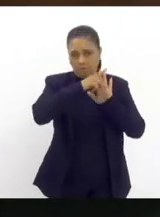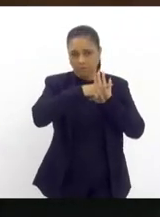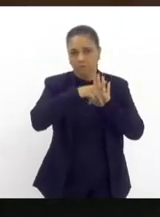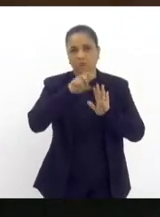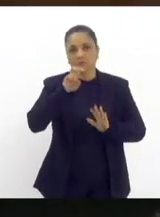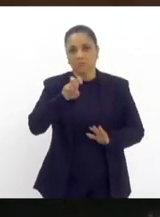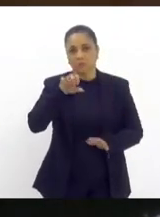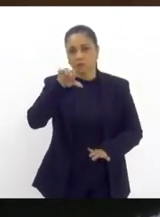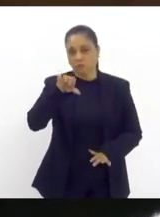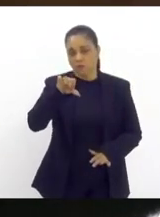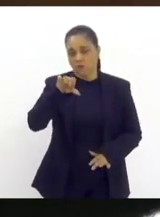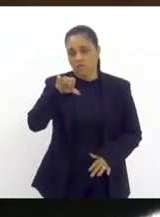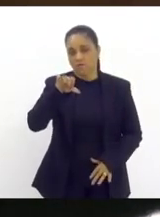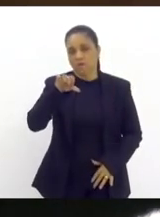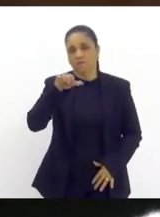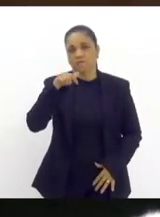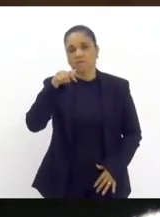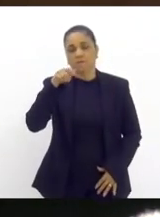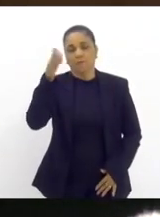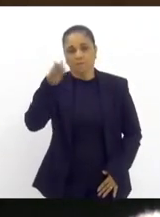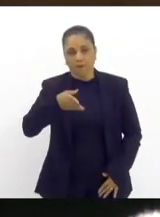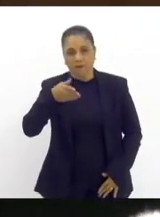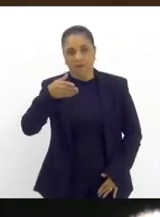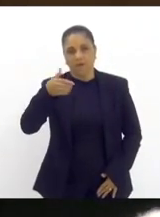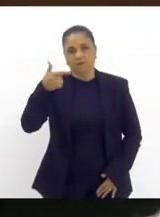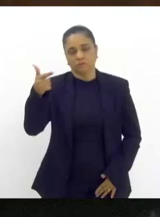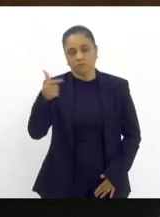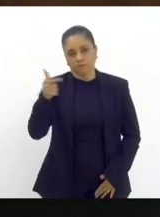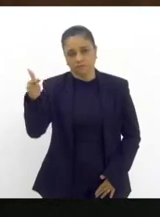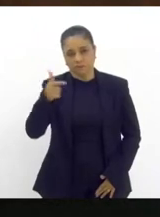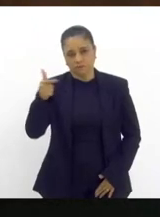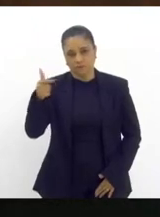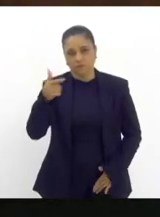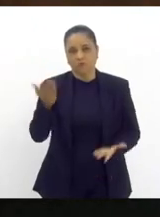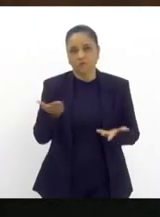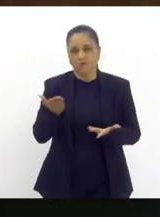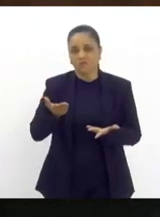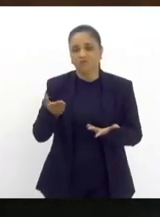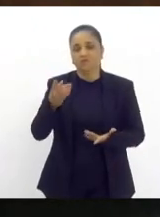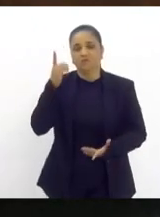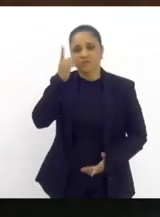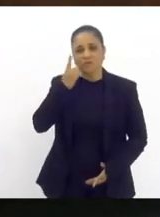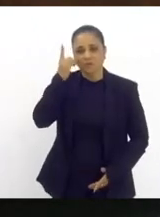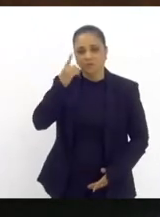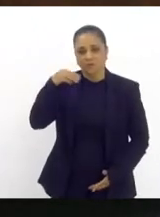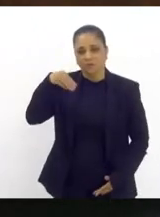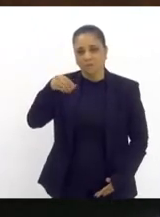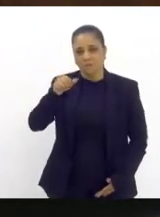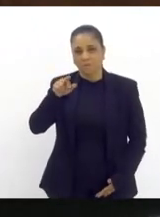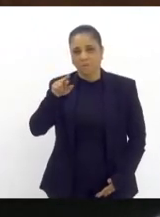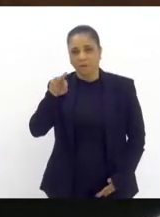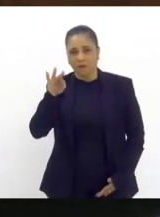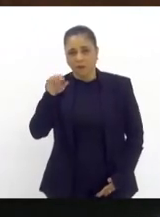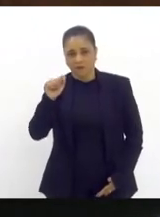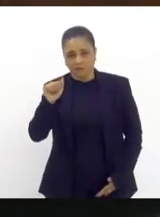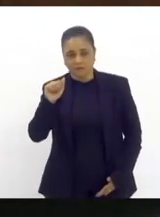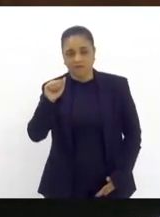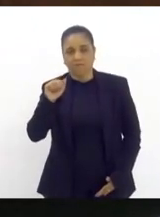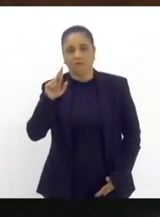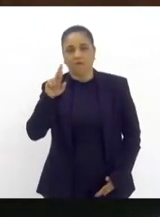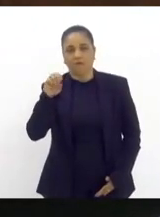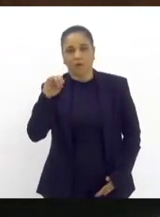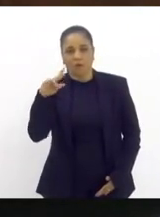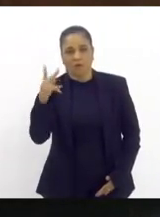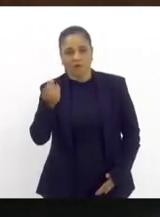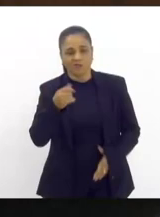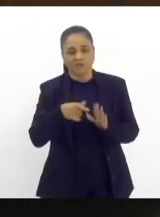18/202 tá na pauta hoje de vista que a deputada Dra Marta Rocha ele tem um projeto anterior